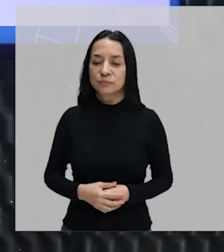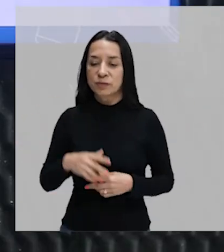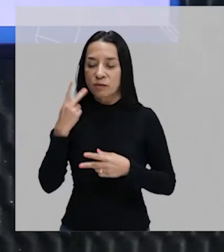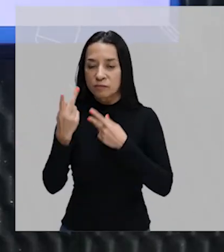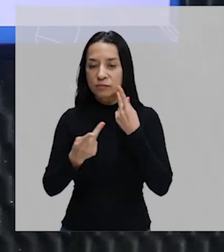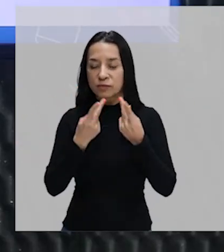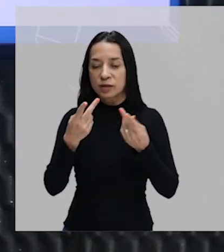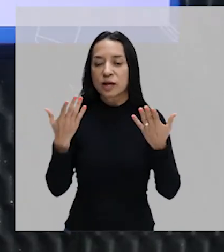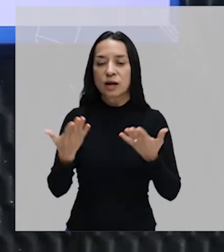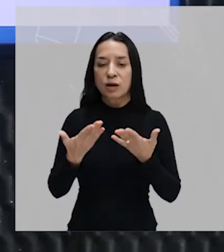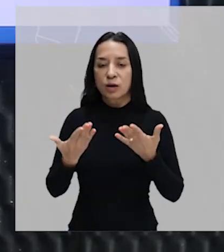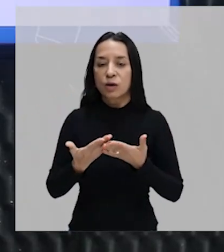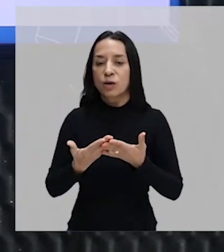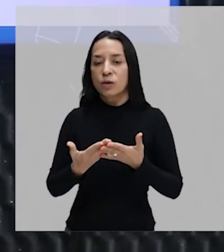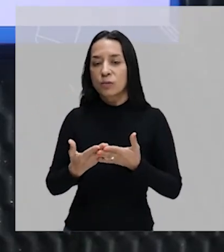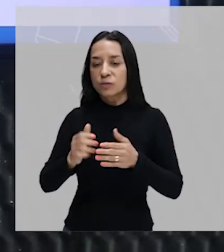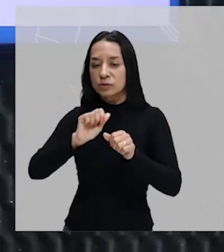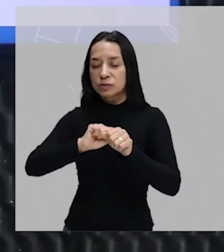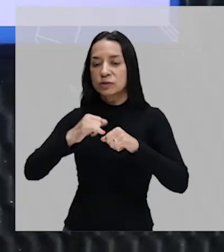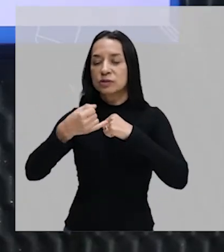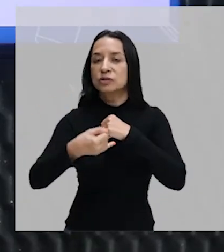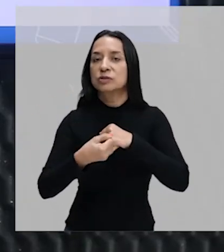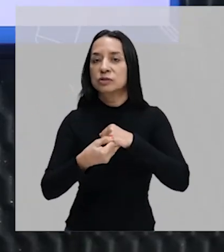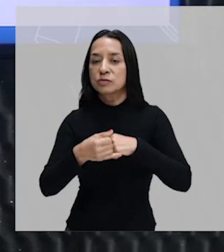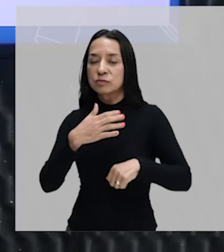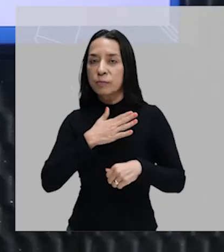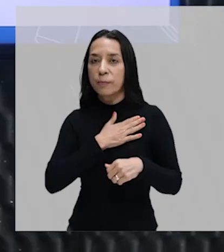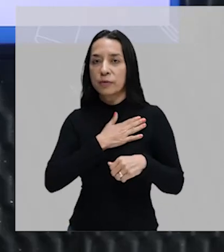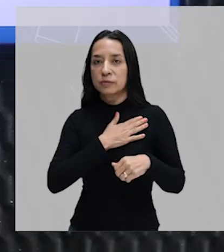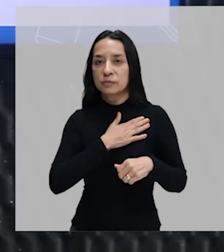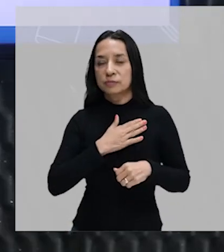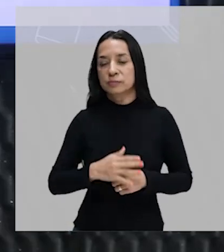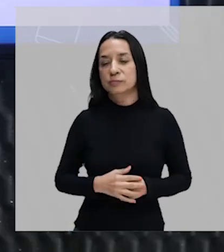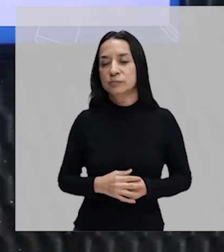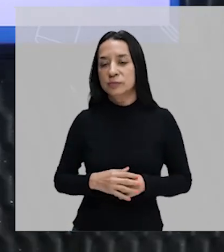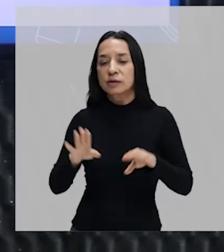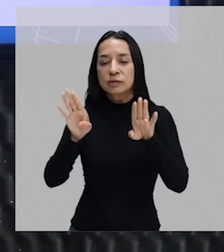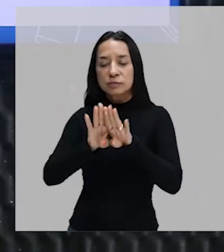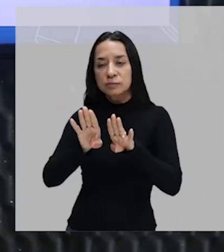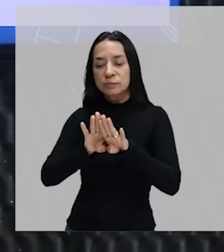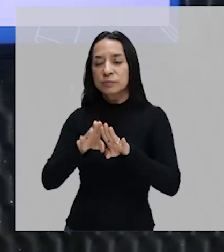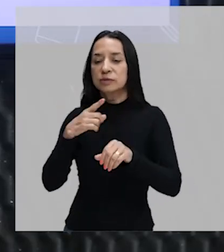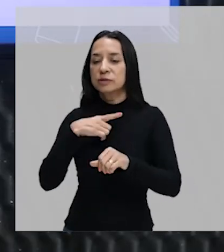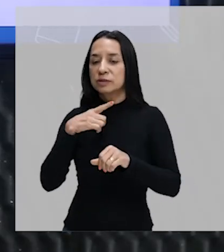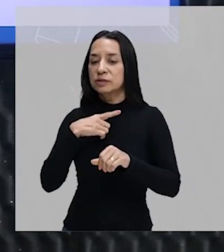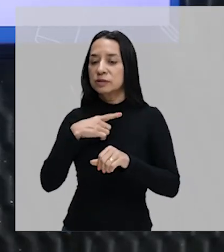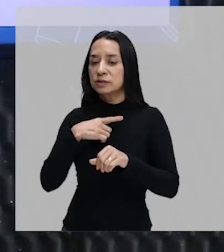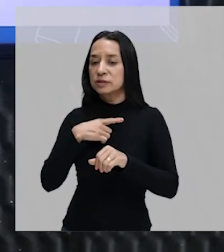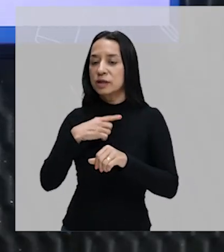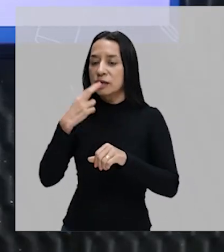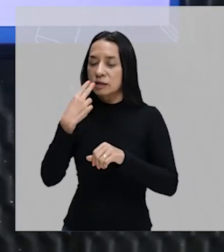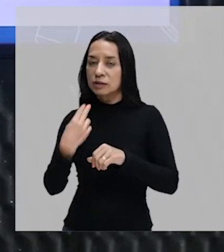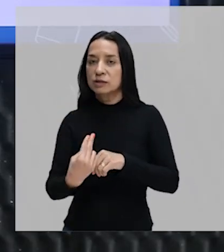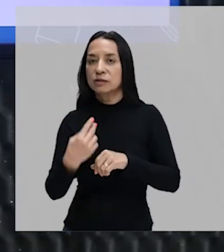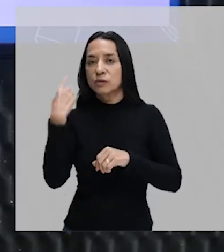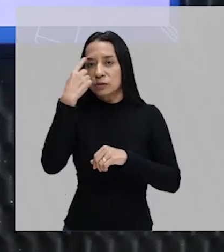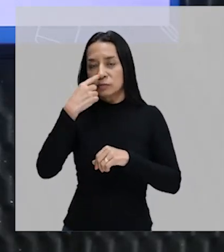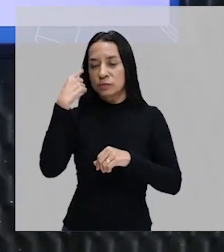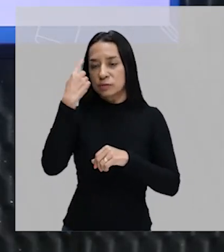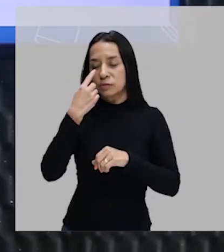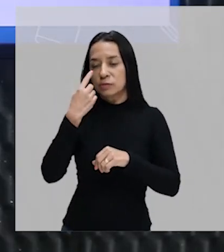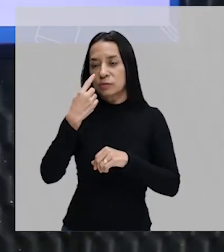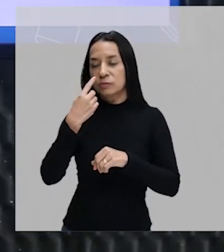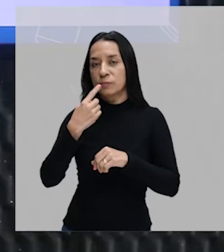de adjetivos pátrios. Exatamente, adjetivos pátrios também tem na língua espanhola. Eu tenho